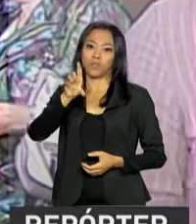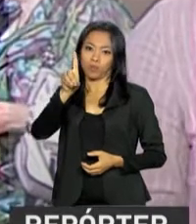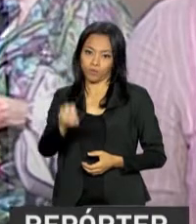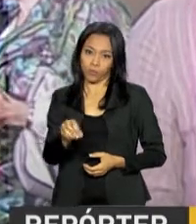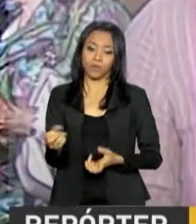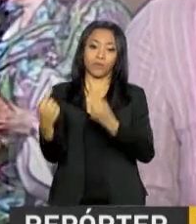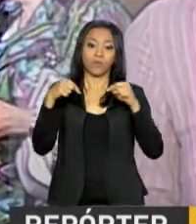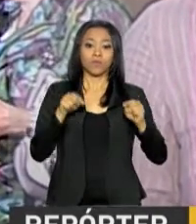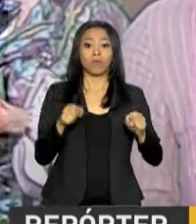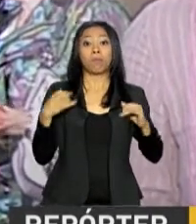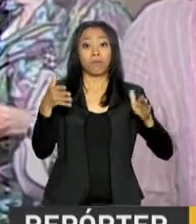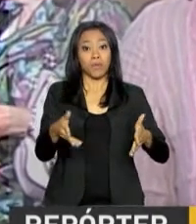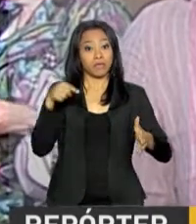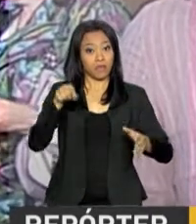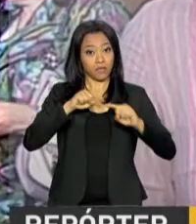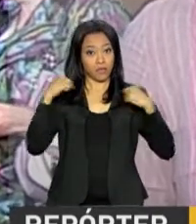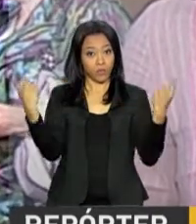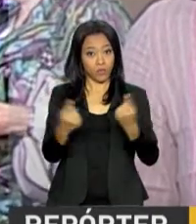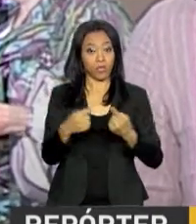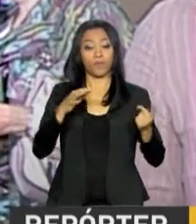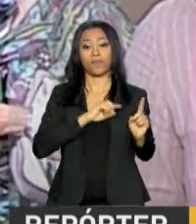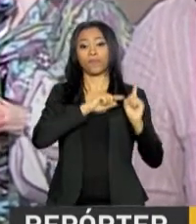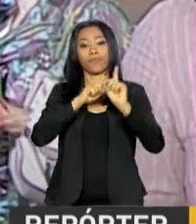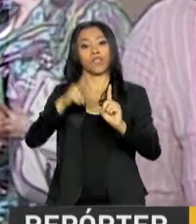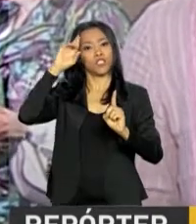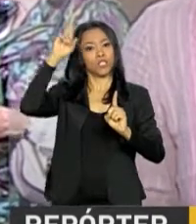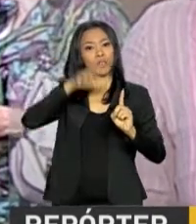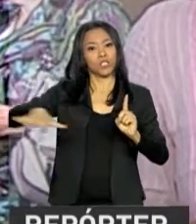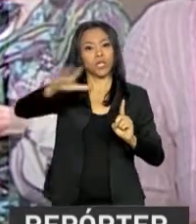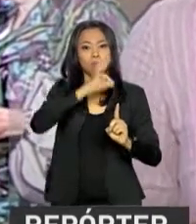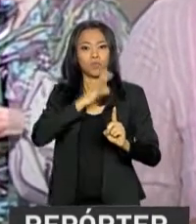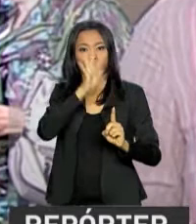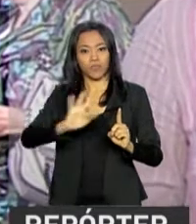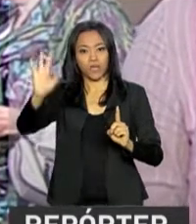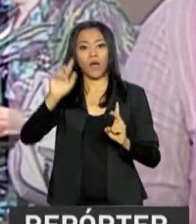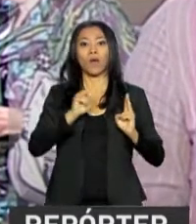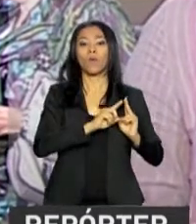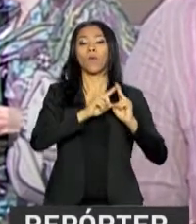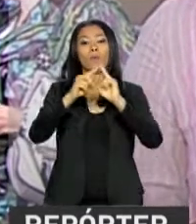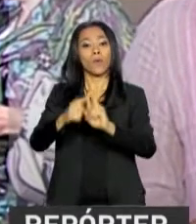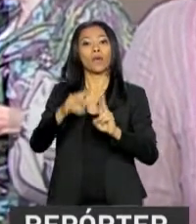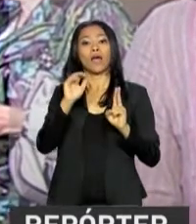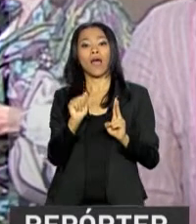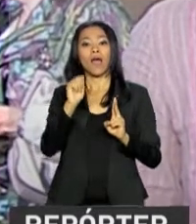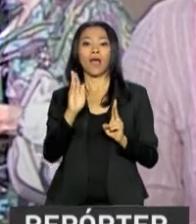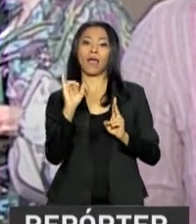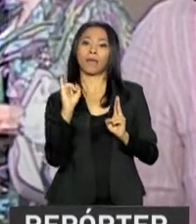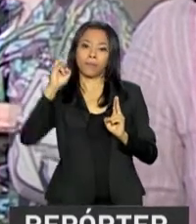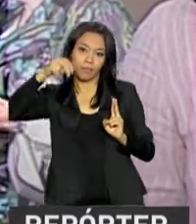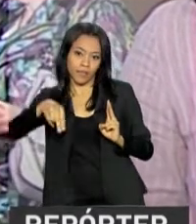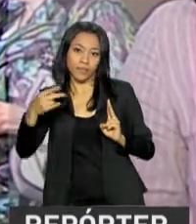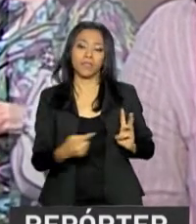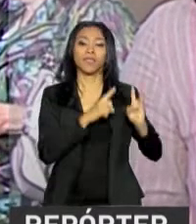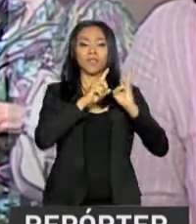Participaram da reunião com o ministro Raul Jungmann, os diretores-gerais da Polícia Federal e da Agência Brasileira de Inteligência, o